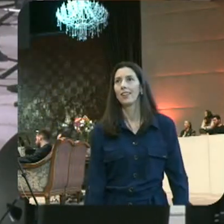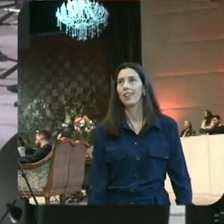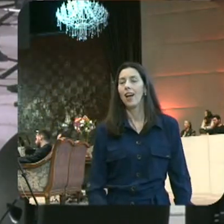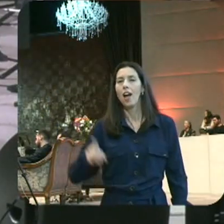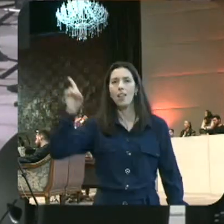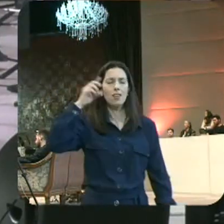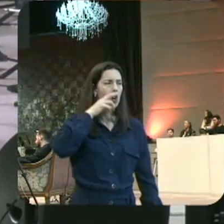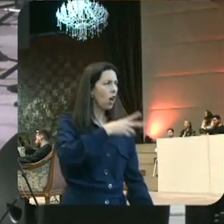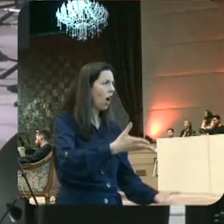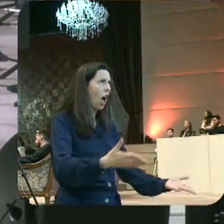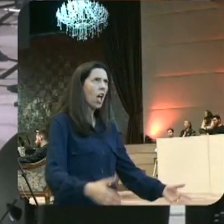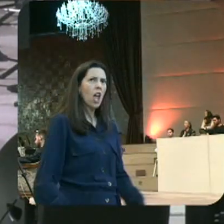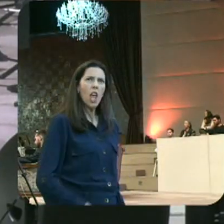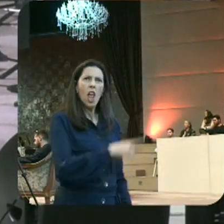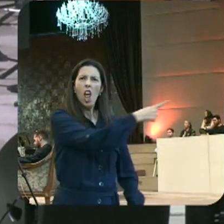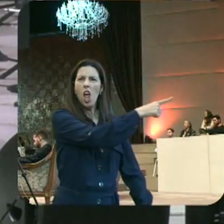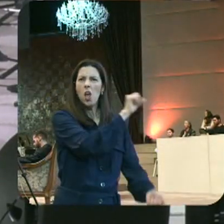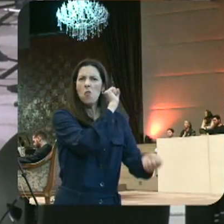do Egito,